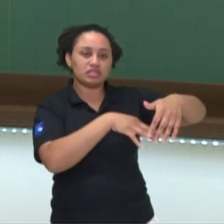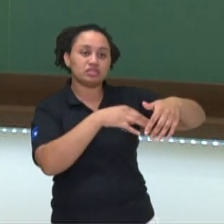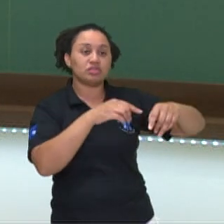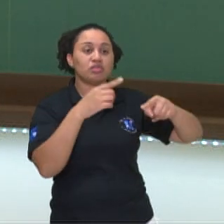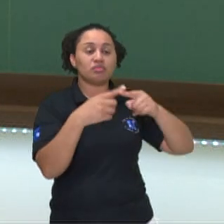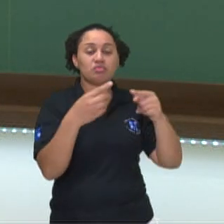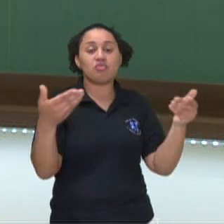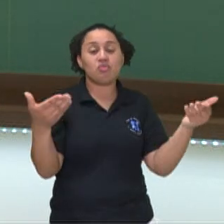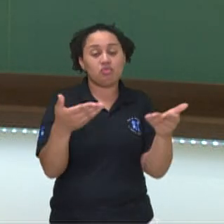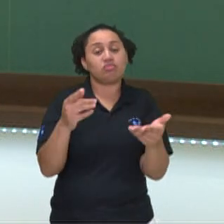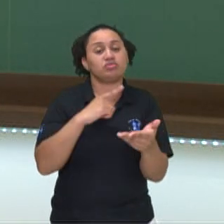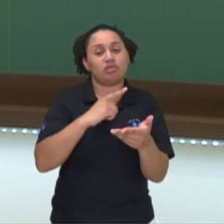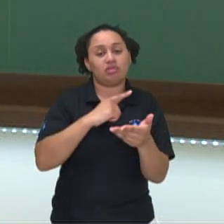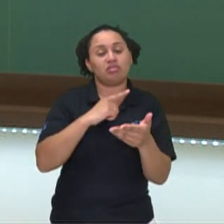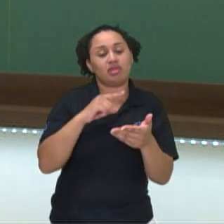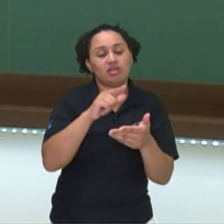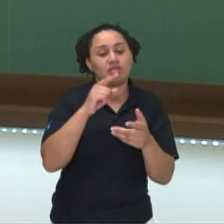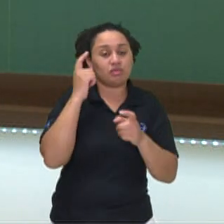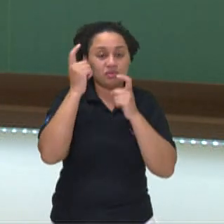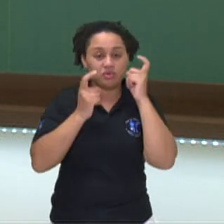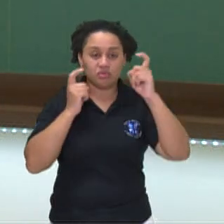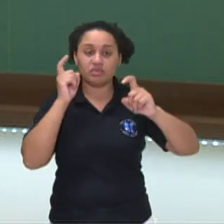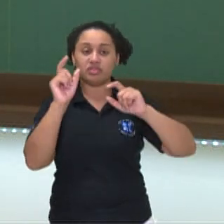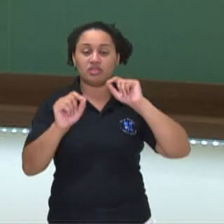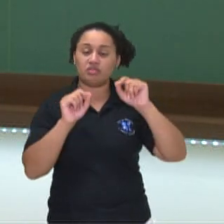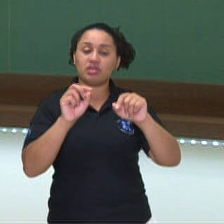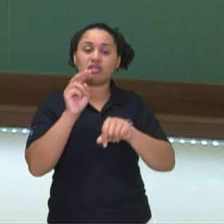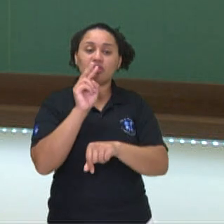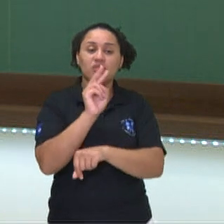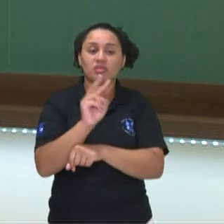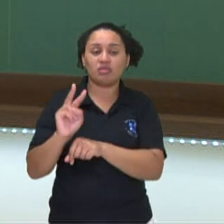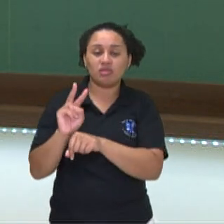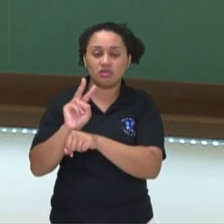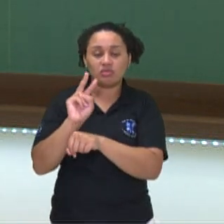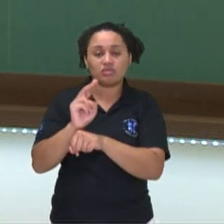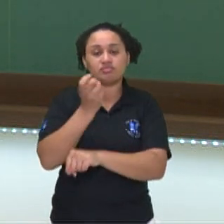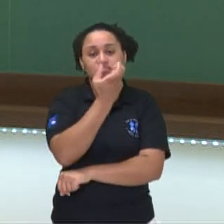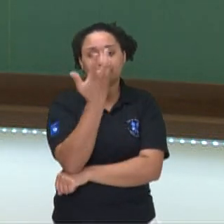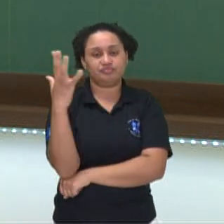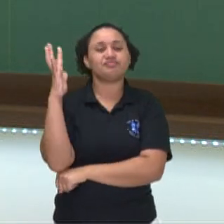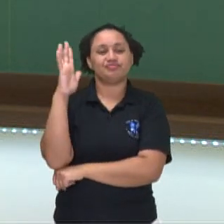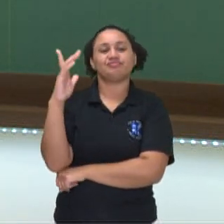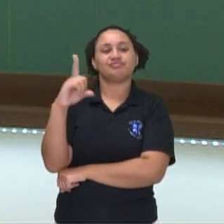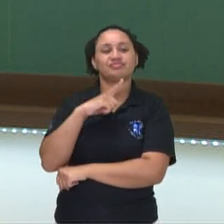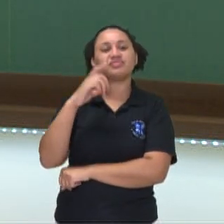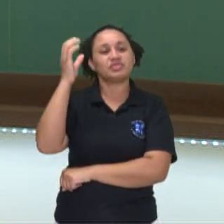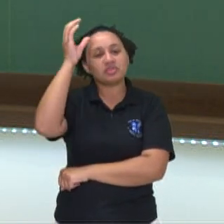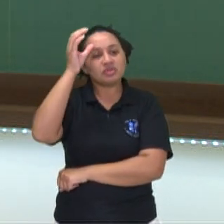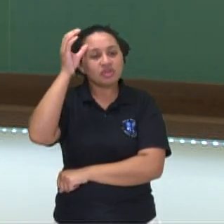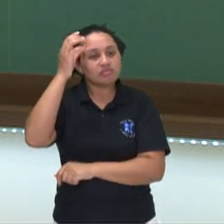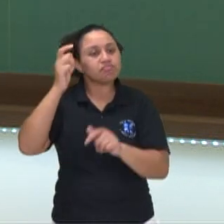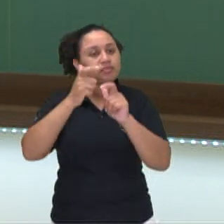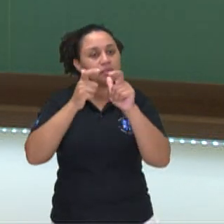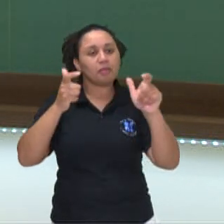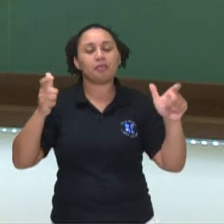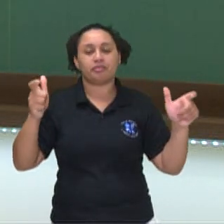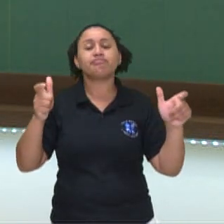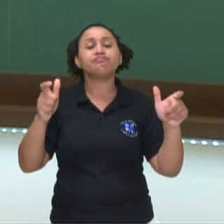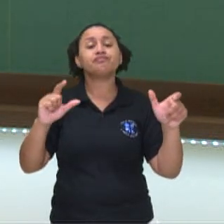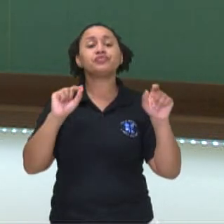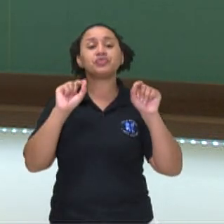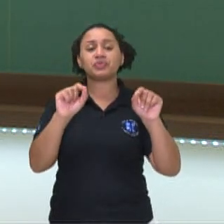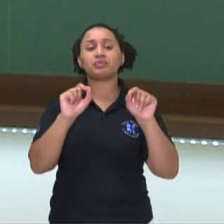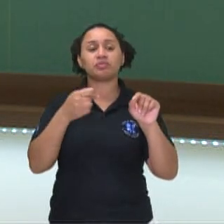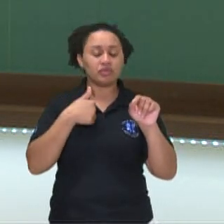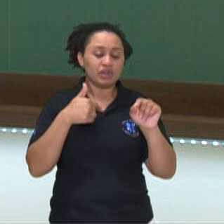hoje existe já essa preocupação, existe uma consciência que vem sendo ampliada em que os